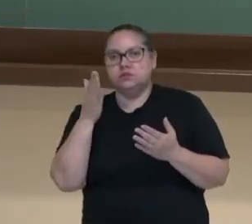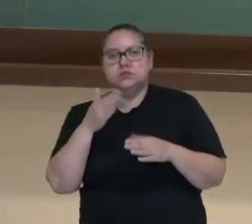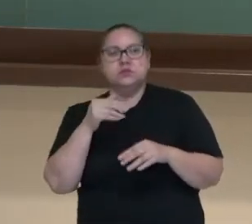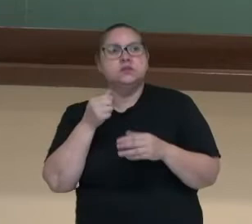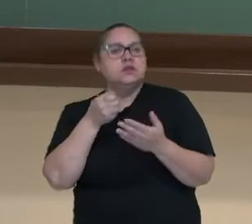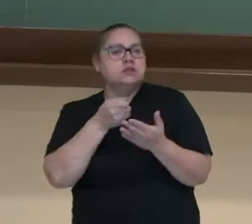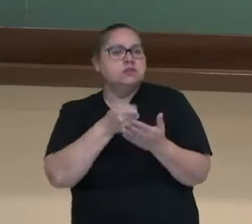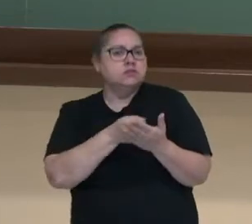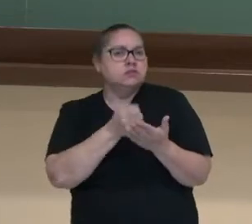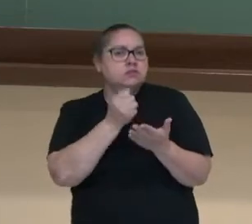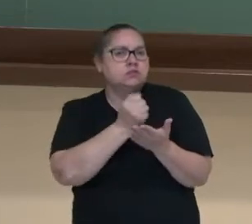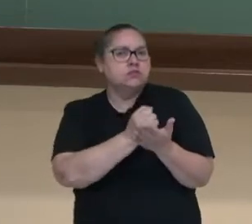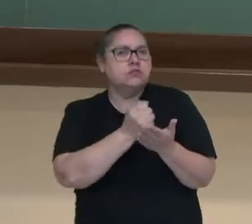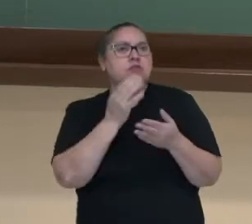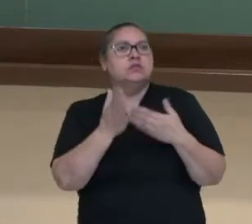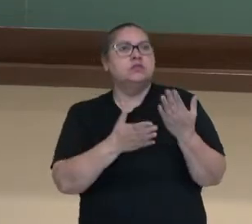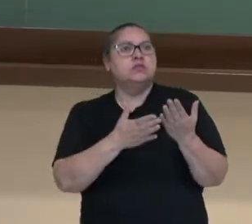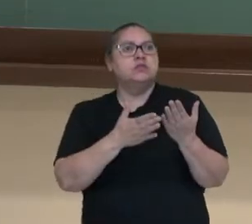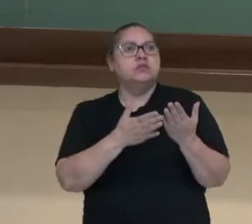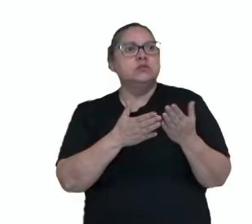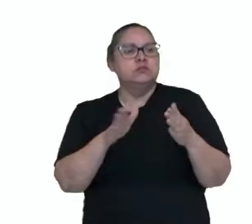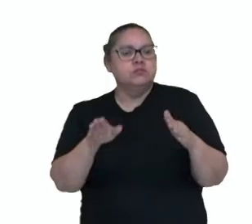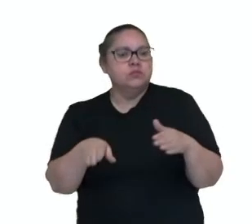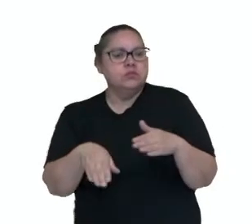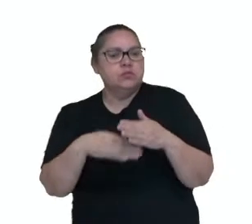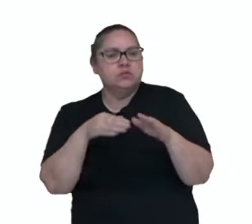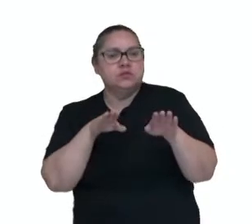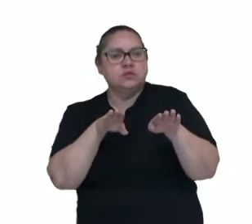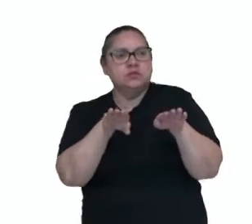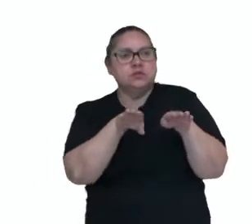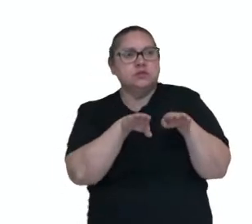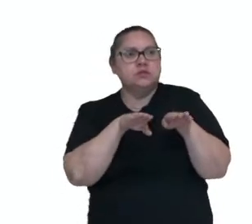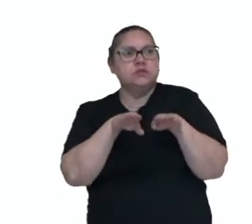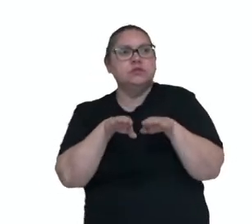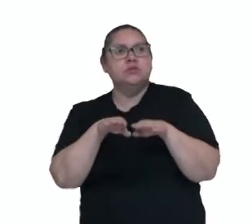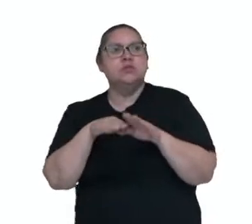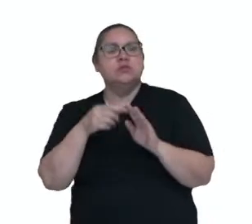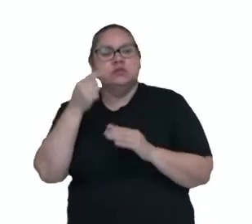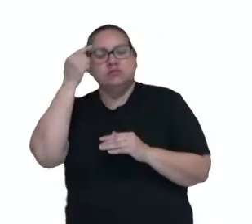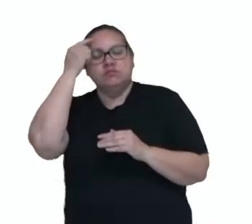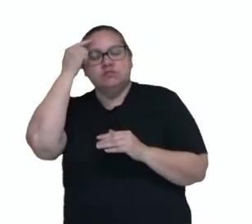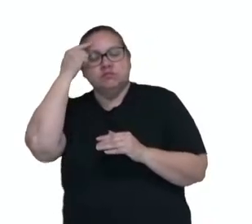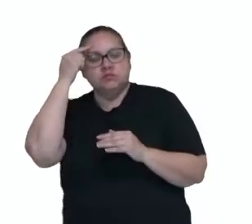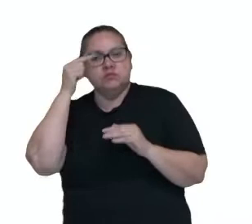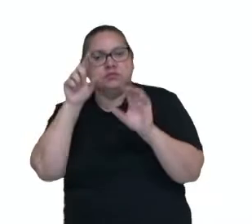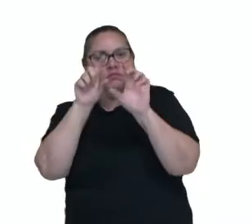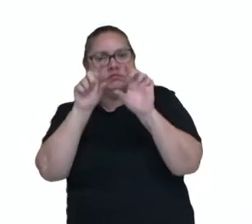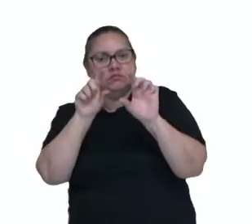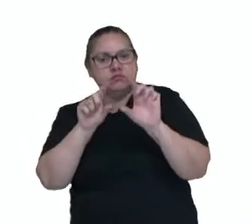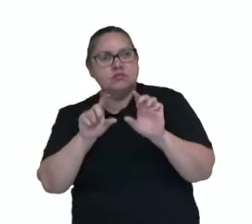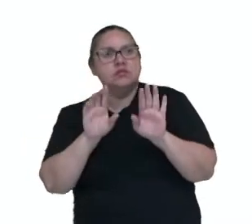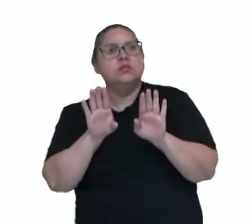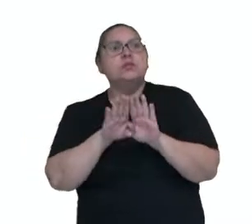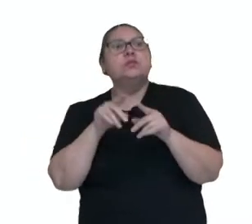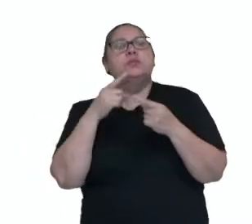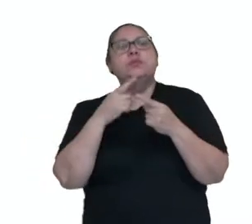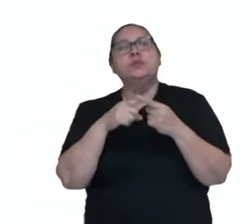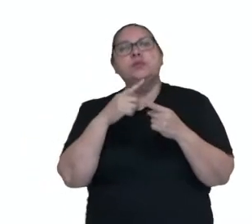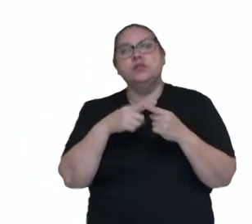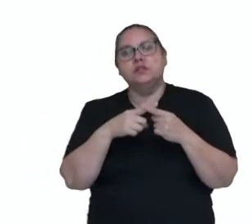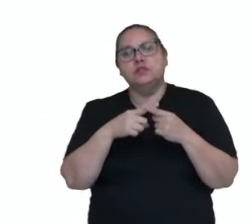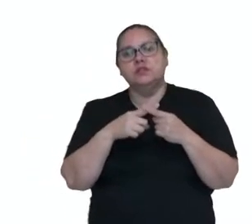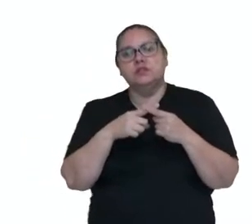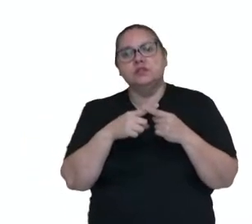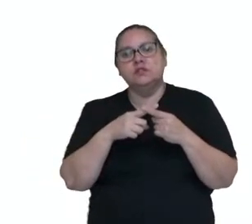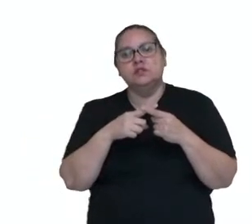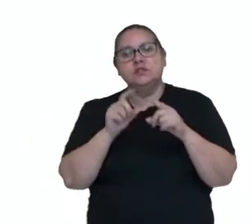marcas da literatura oral como a reiteração, o paralelismo, o refrão e o estribilho. Por quê?